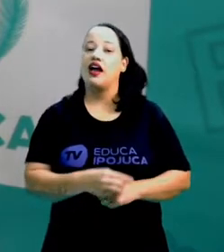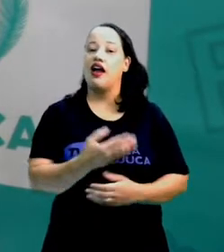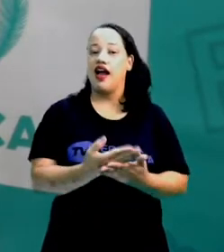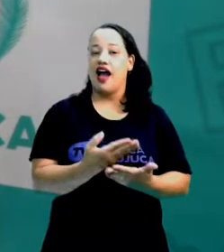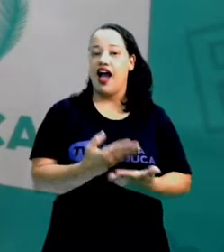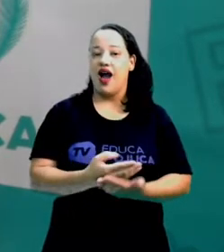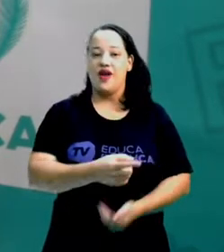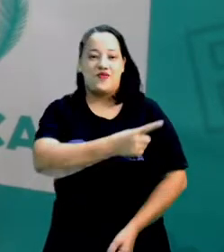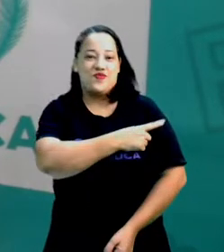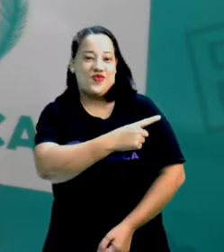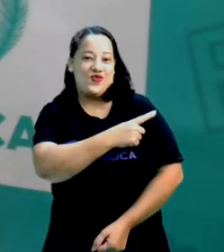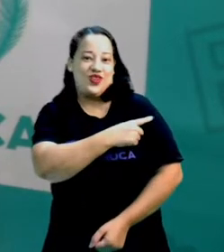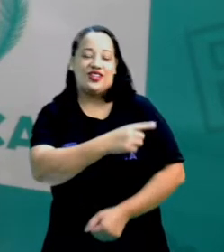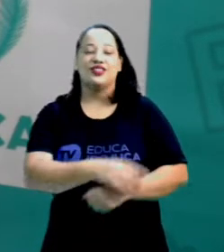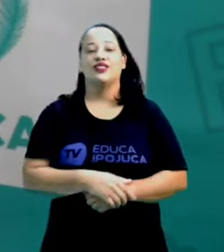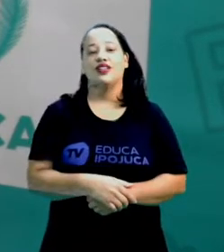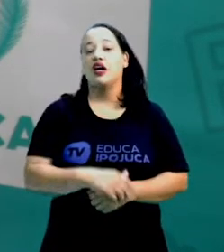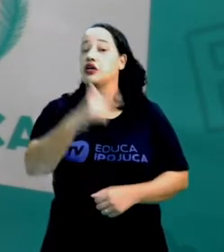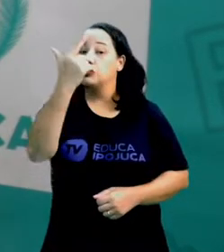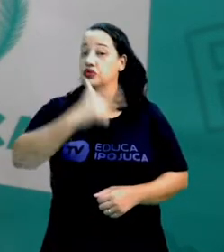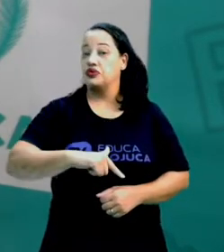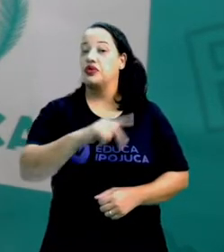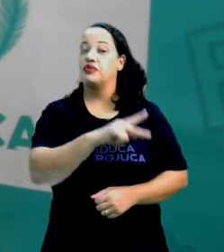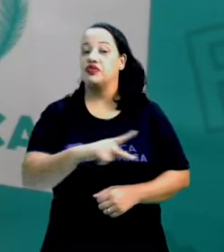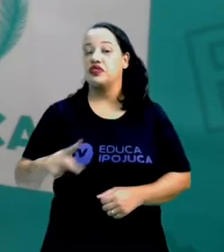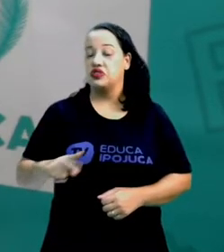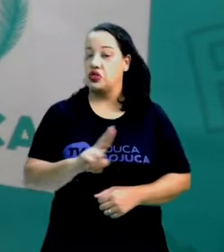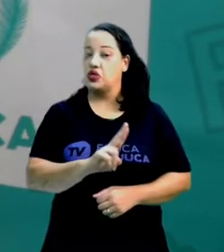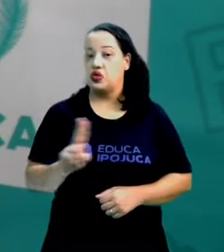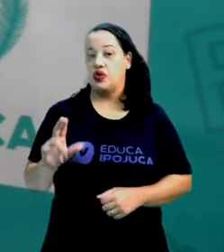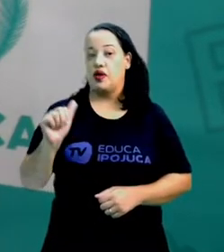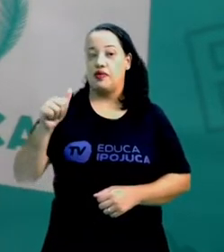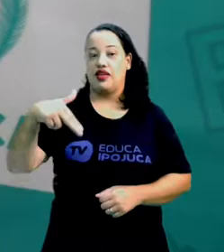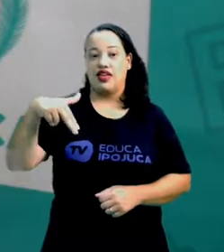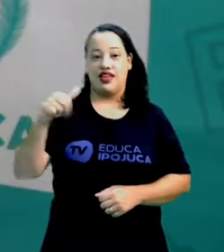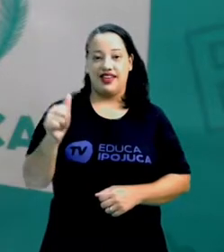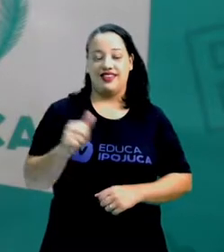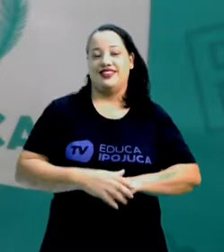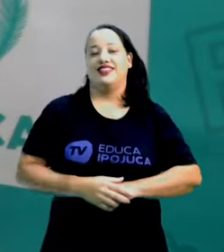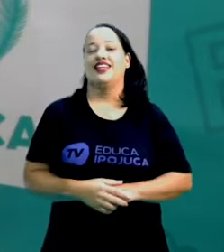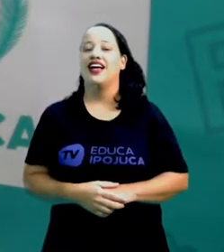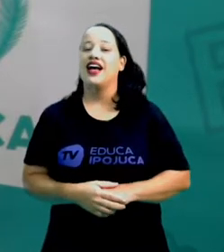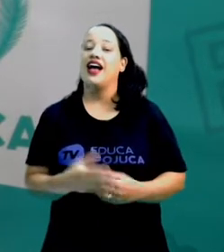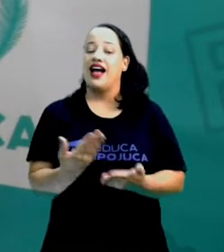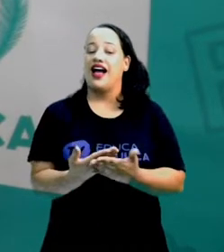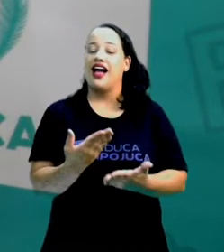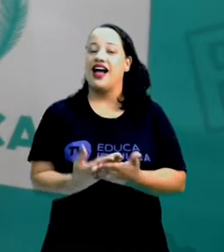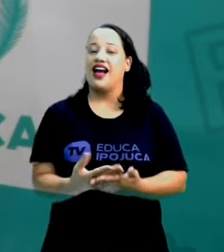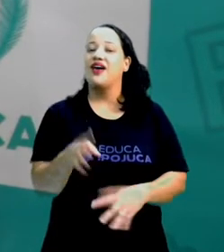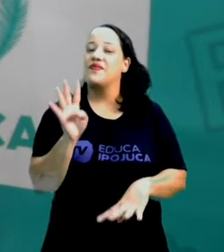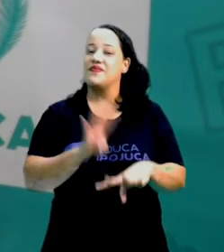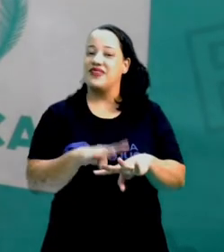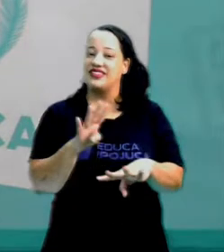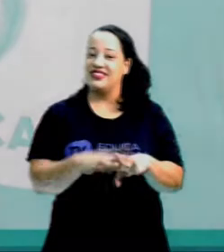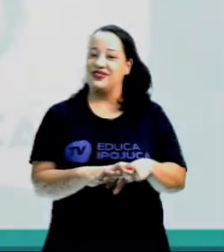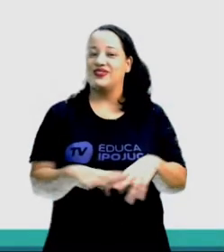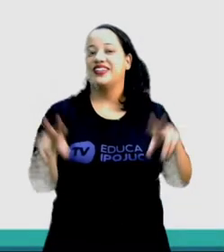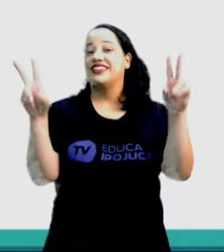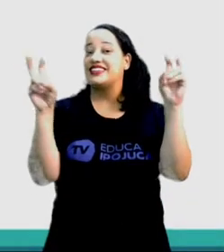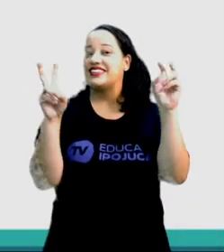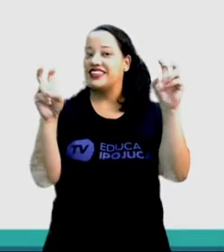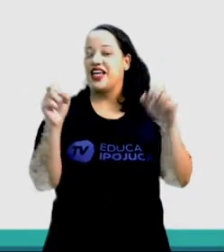alunos do primeiro ano. Eu sou a professora Ana e hoje na nossa aula de matemática nós vamos falar